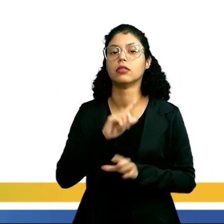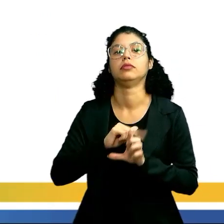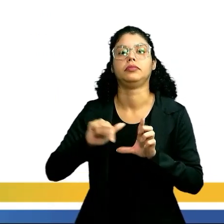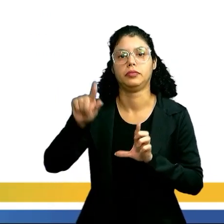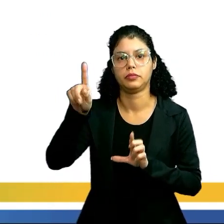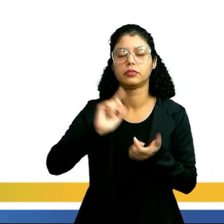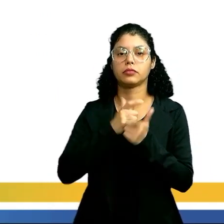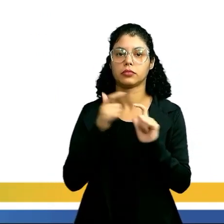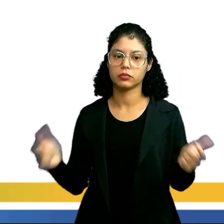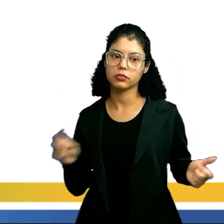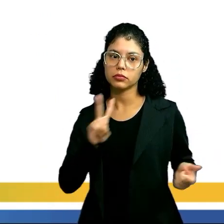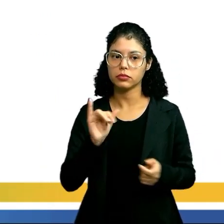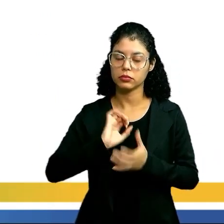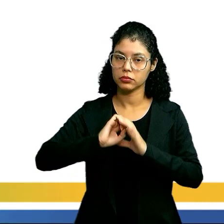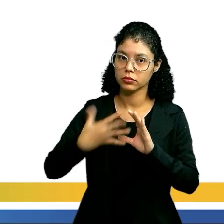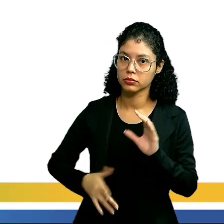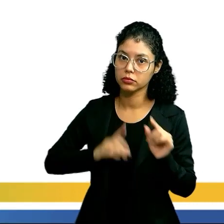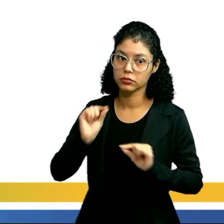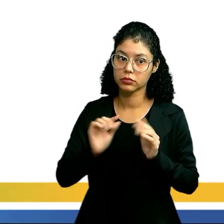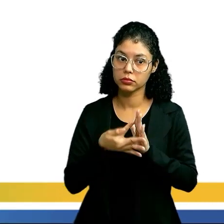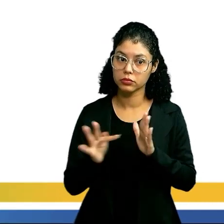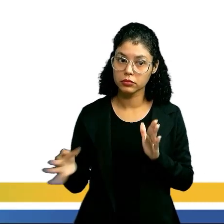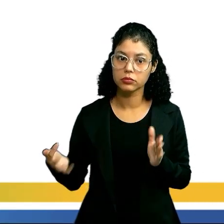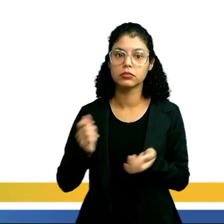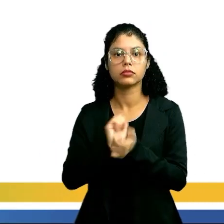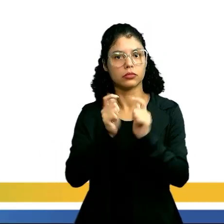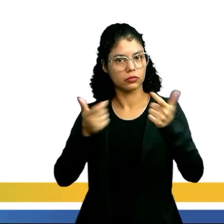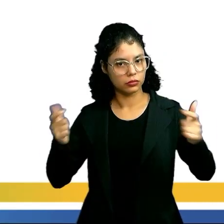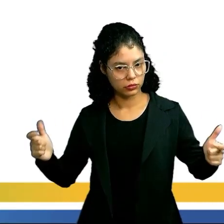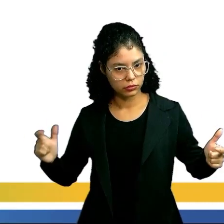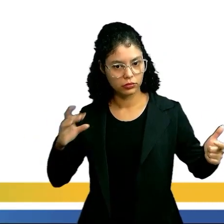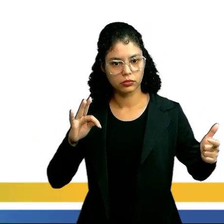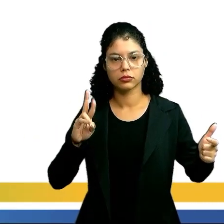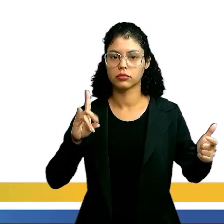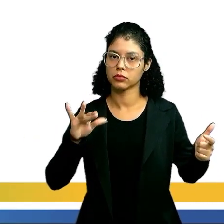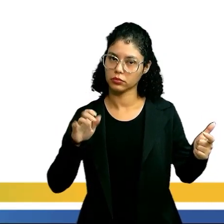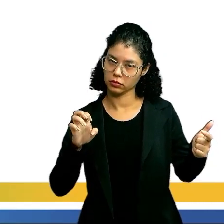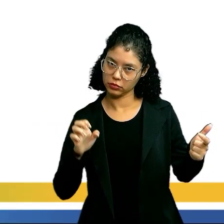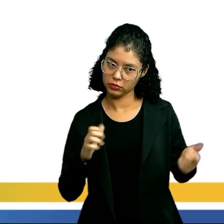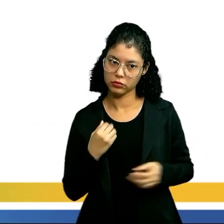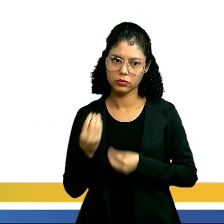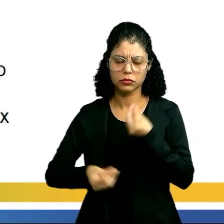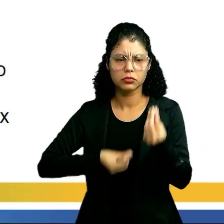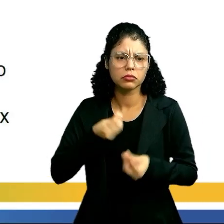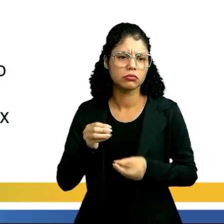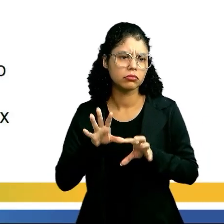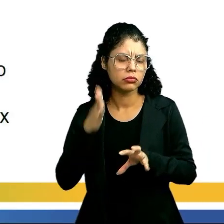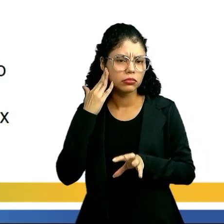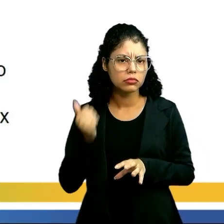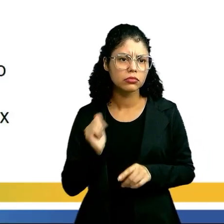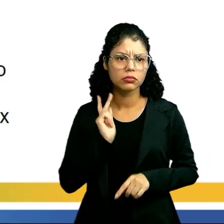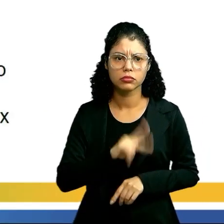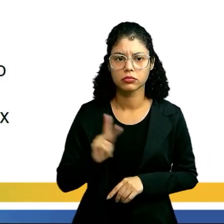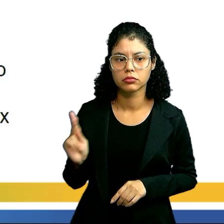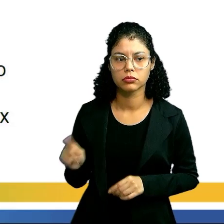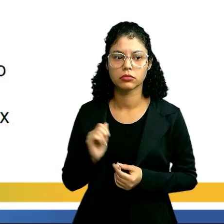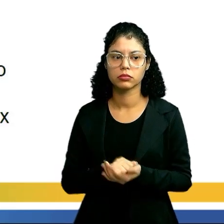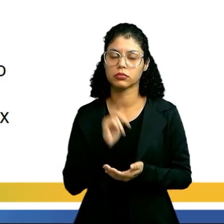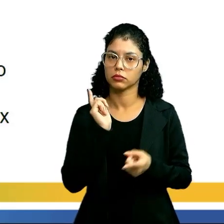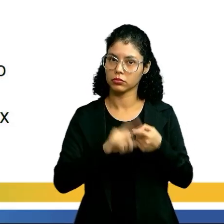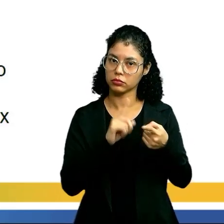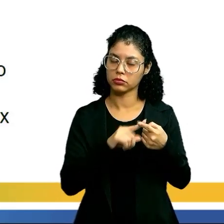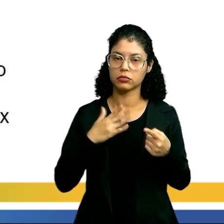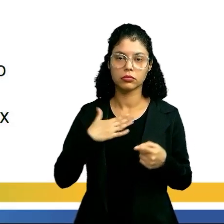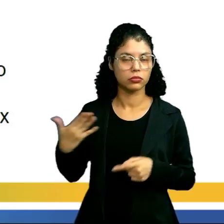também aumentar, isso caracteriza que é uma função crescente. Mas como é que eu sei que a função é crescente, professor? Porque a